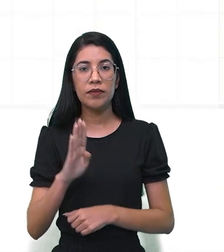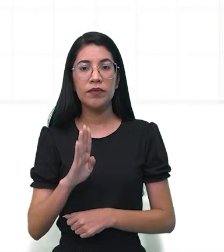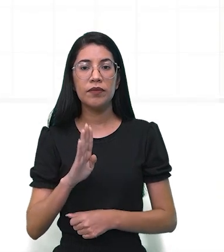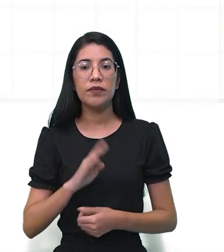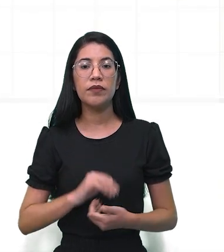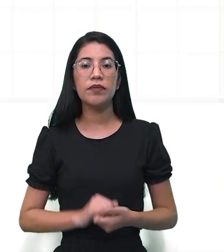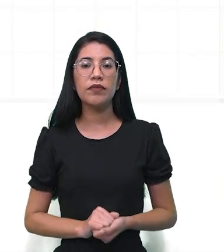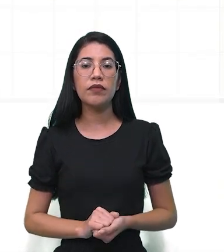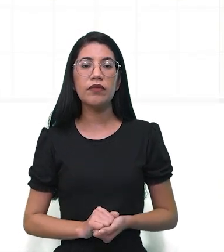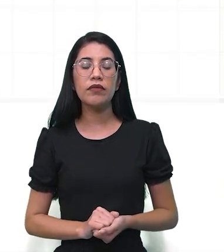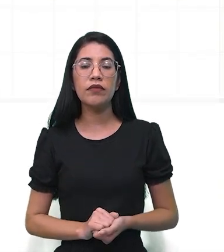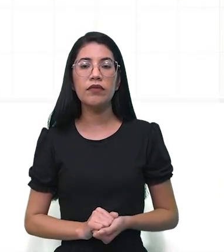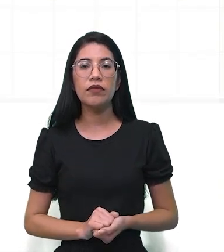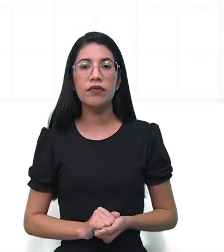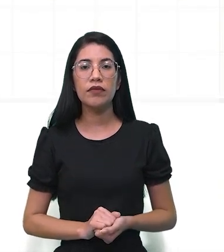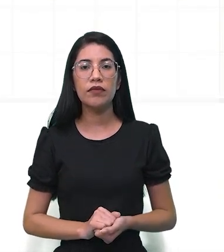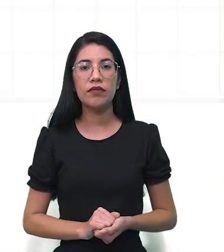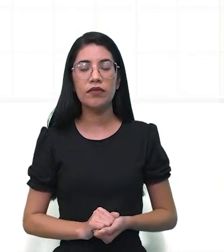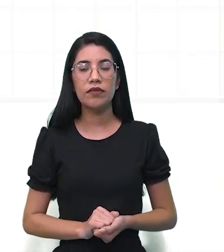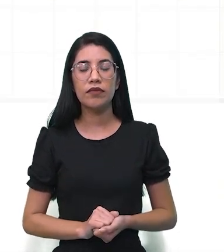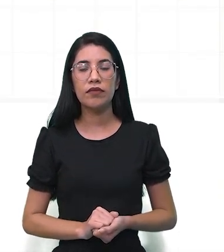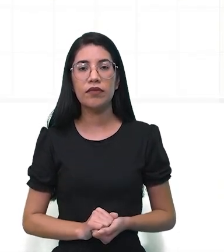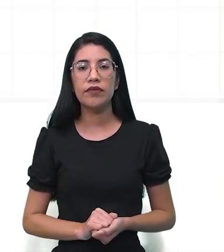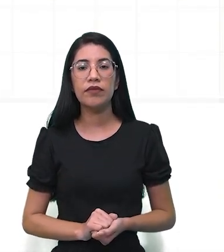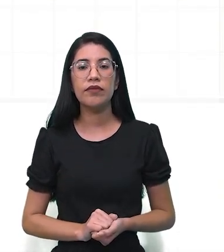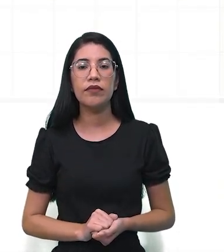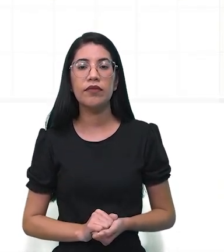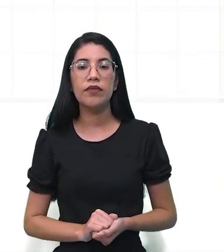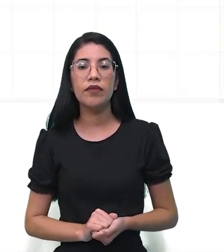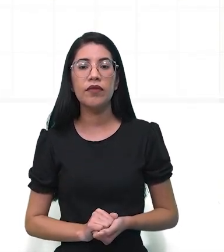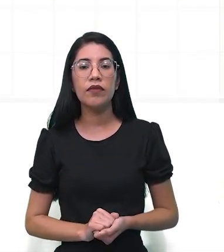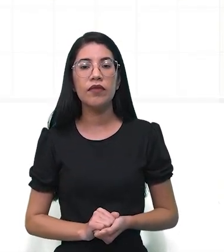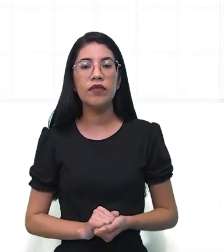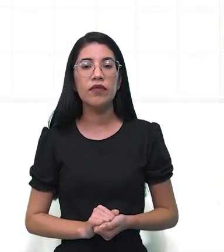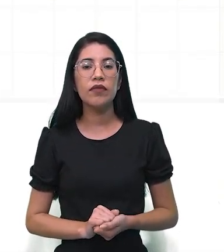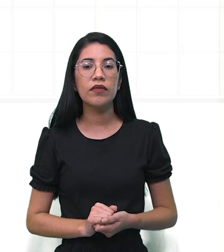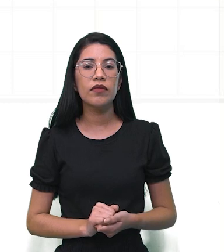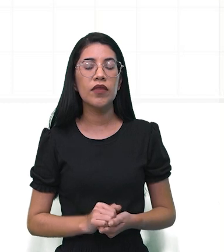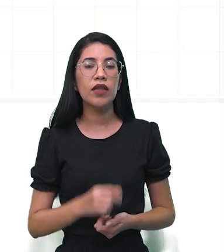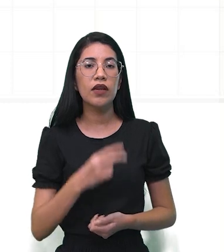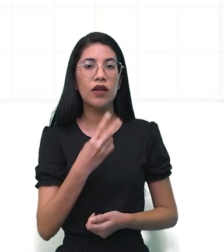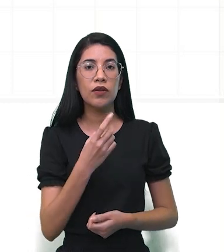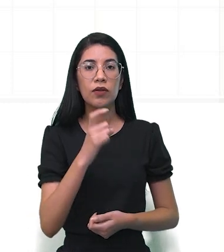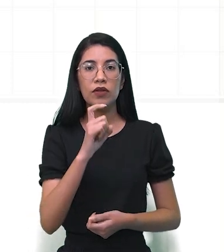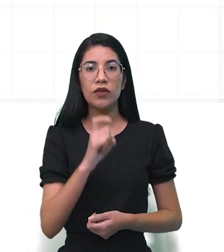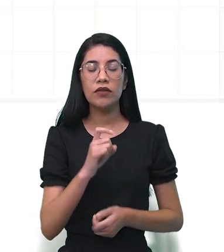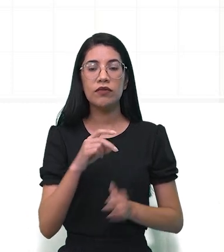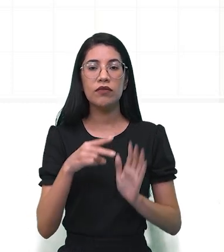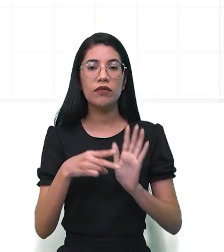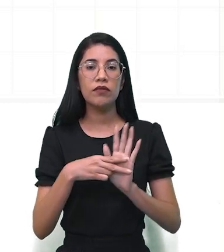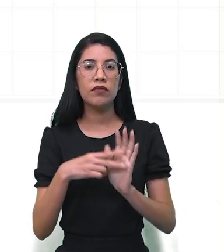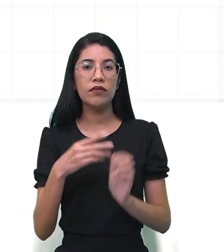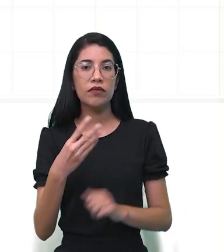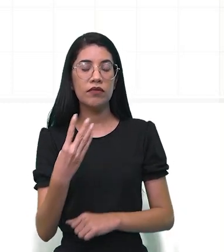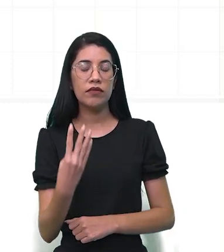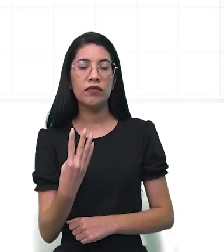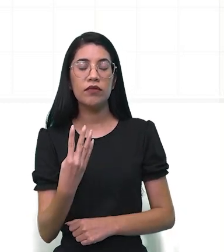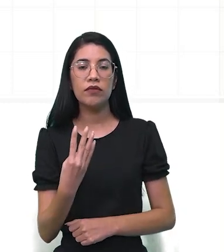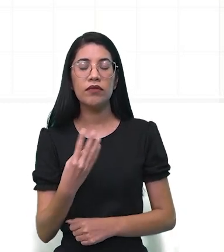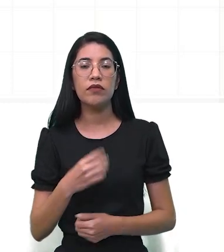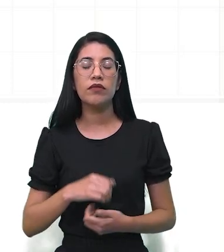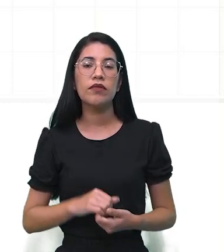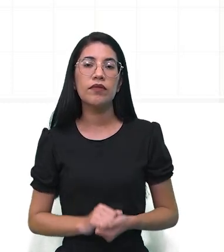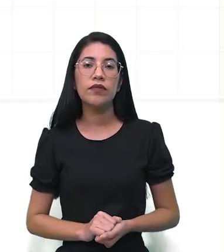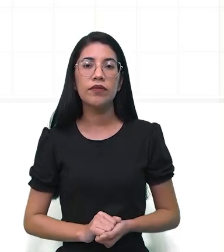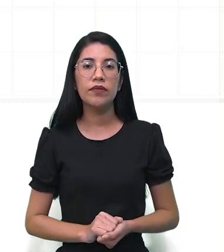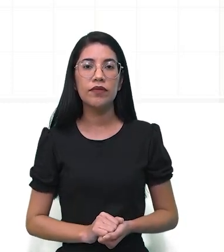A letra B agora. Na letra B eu tenho 2x igual a 4.